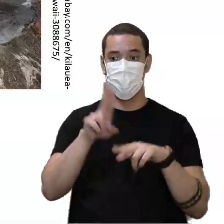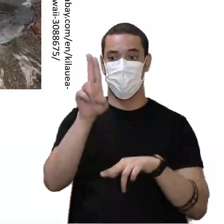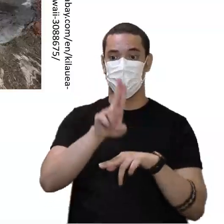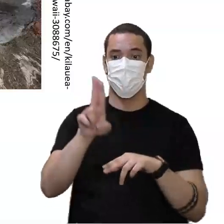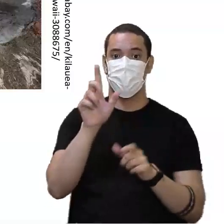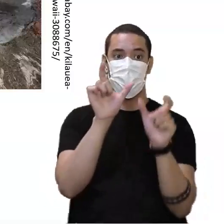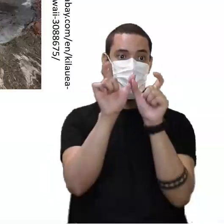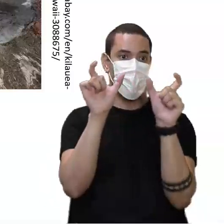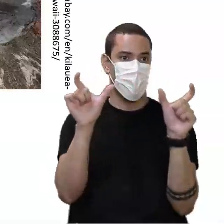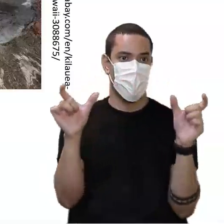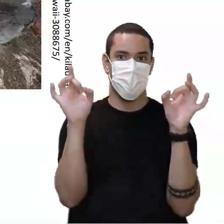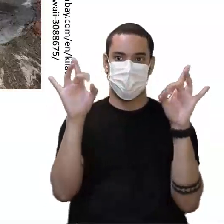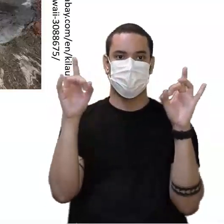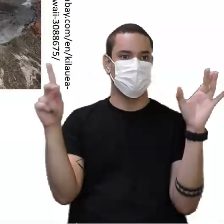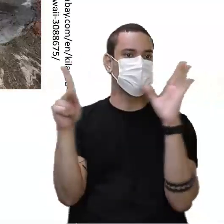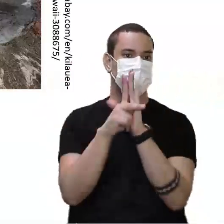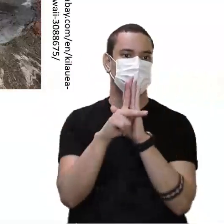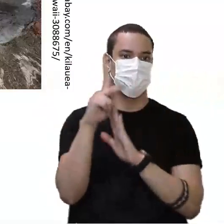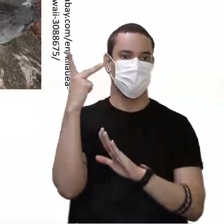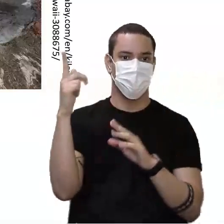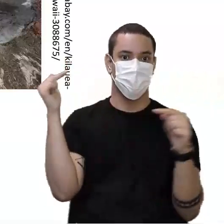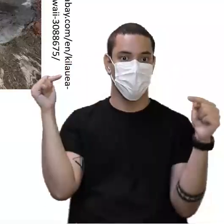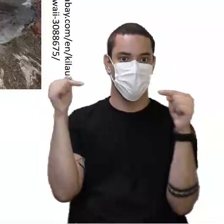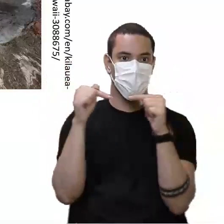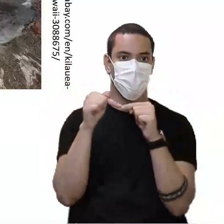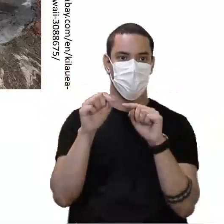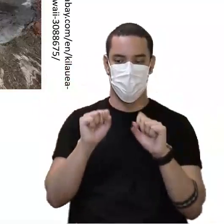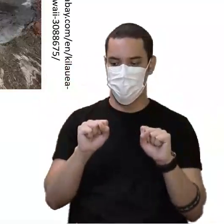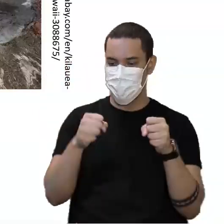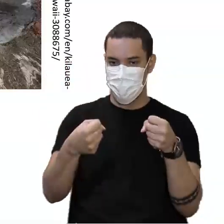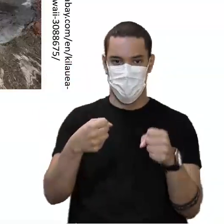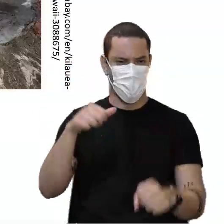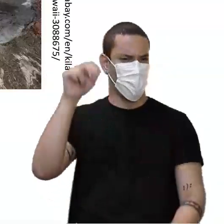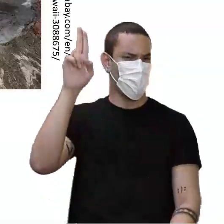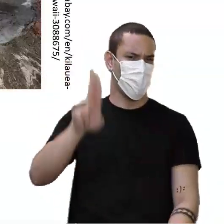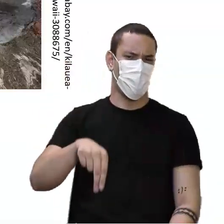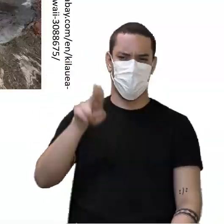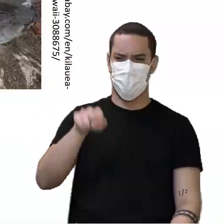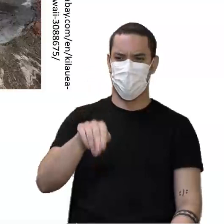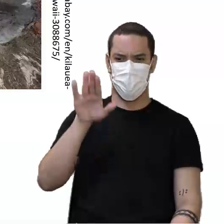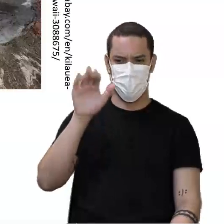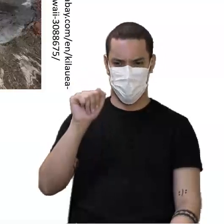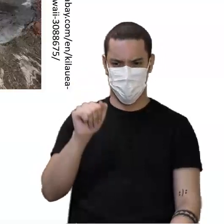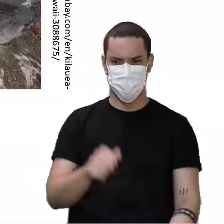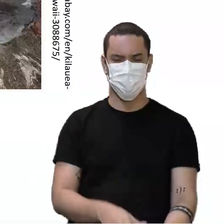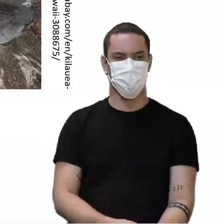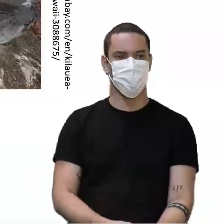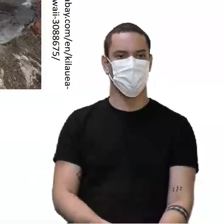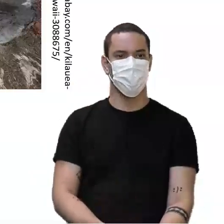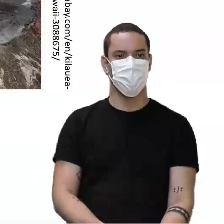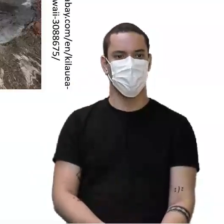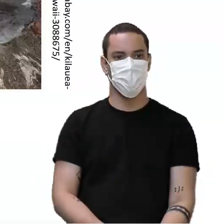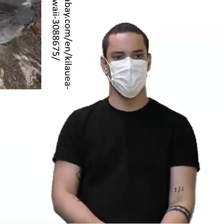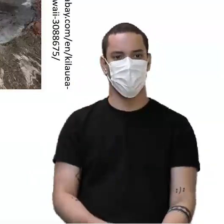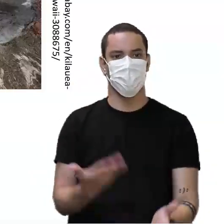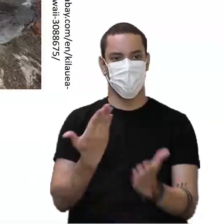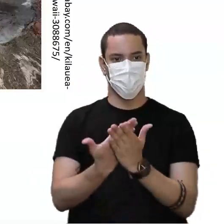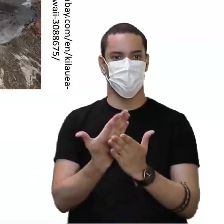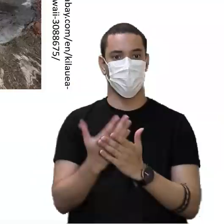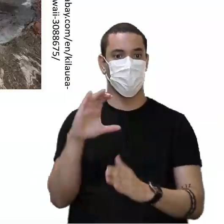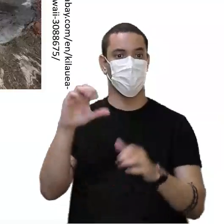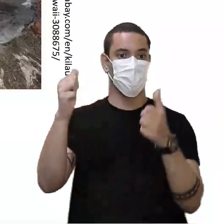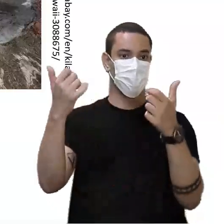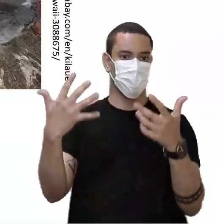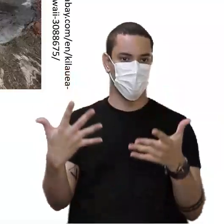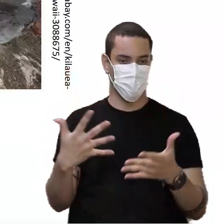muito específico ao falar, enfático ao falar never naquela resposta. E o student C diz o seguinte,